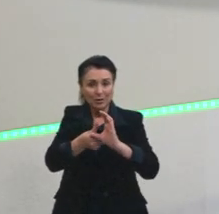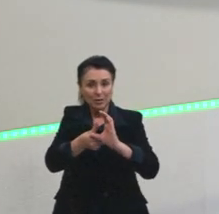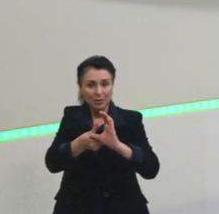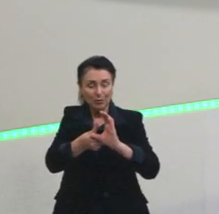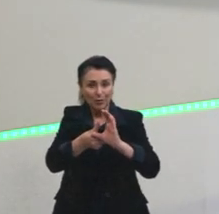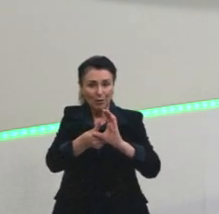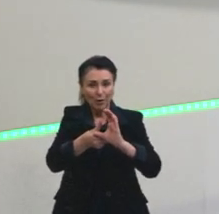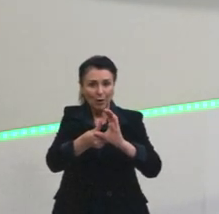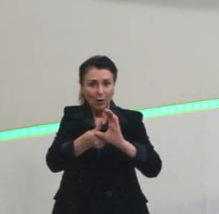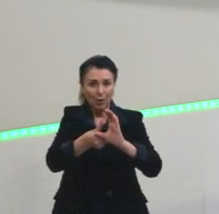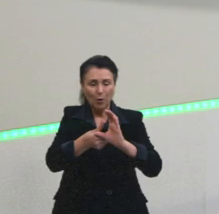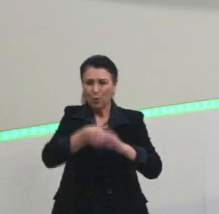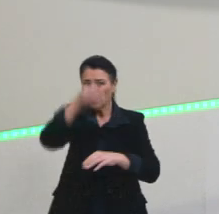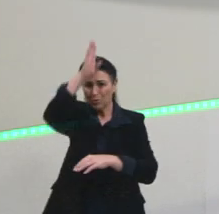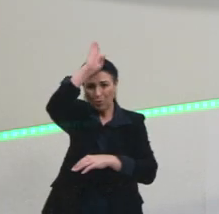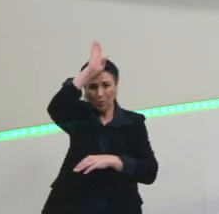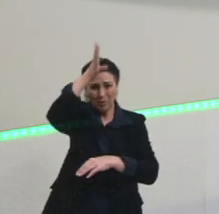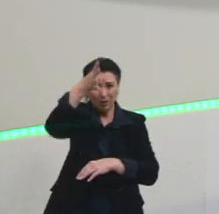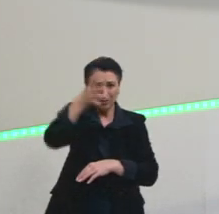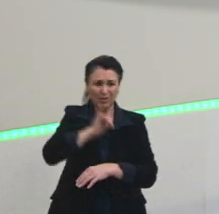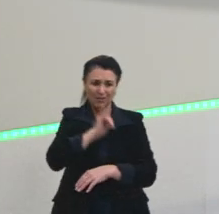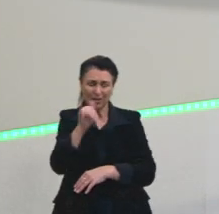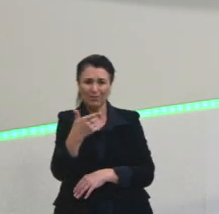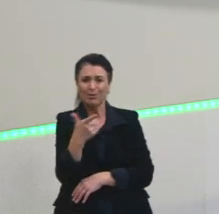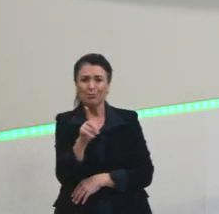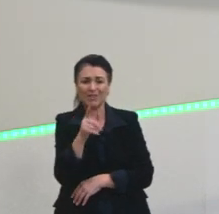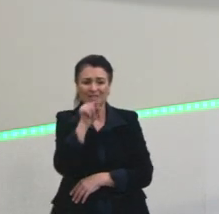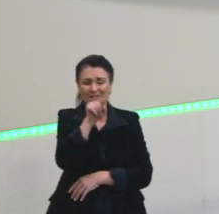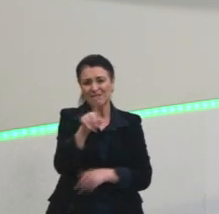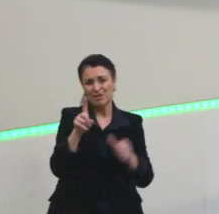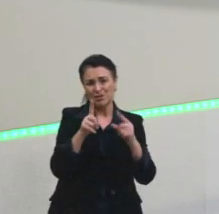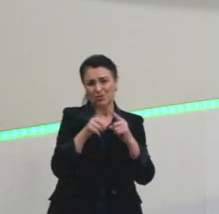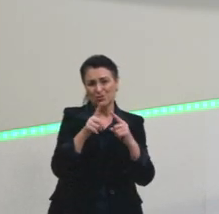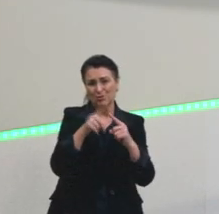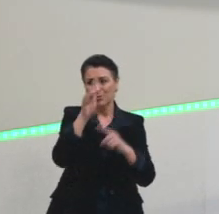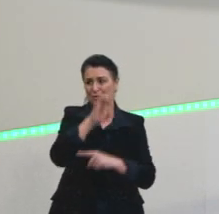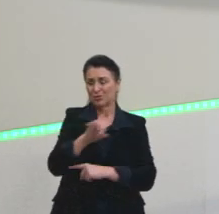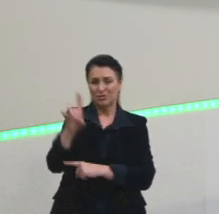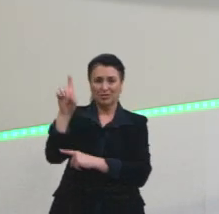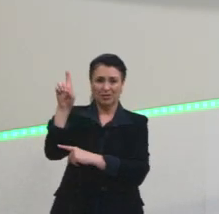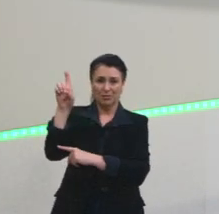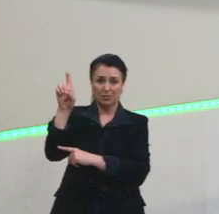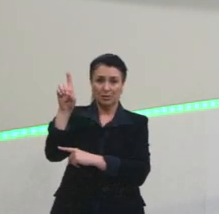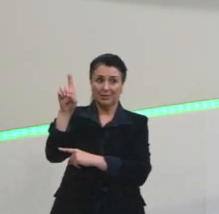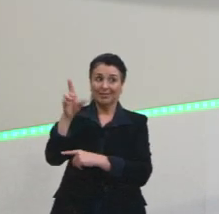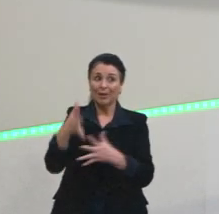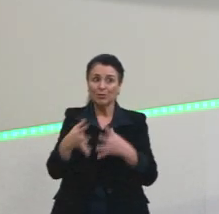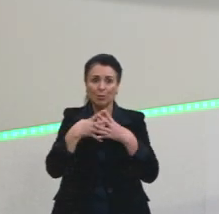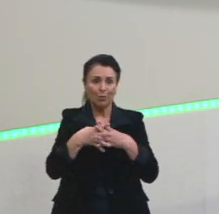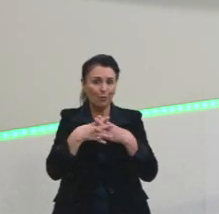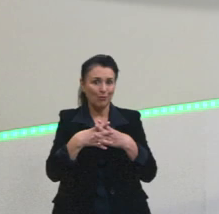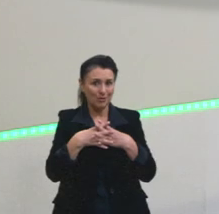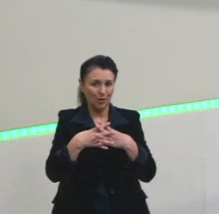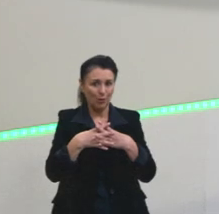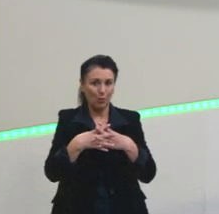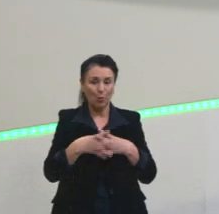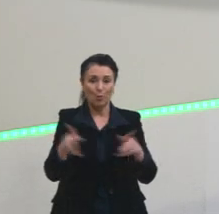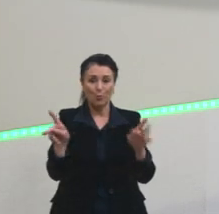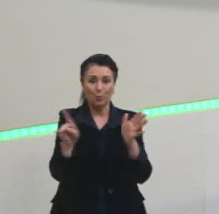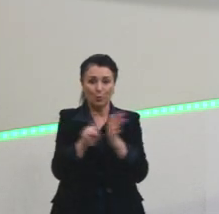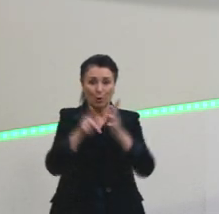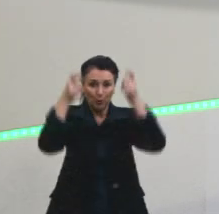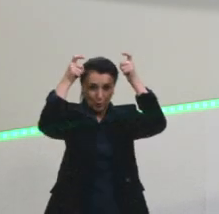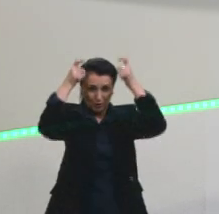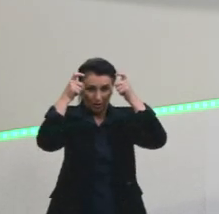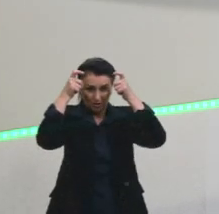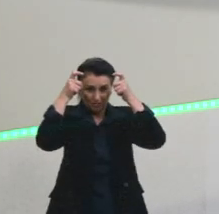aqueles Deuses os romanos não existiam e os entrar em conflito com a própria autoridade do imperador que eles também não assumiram